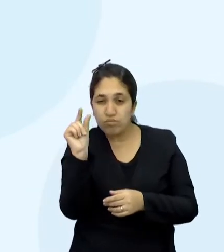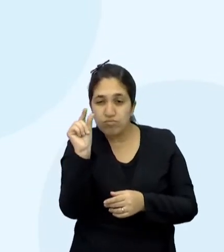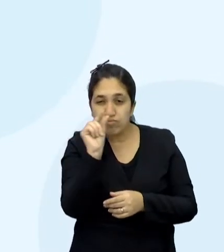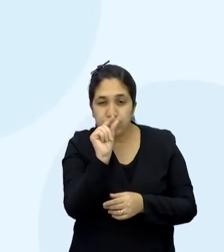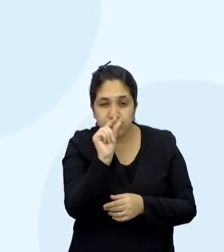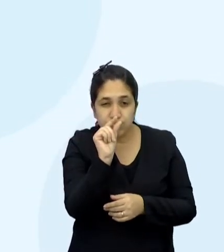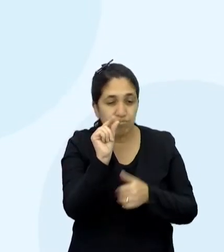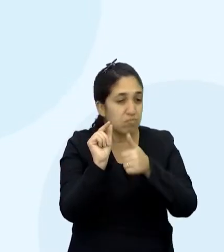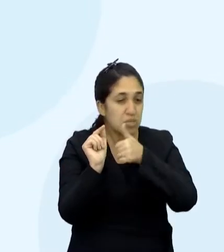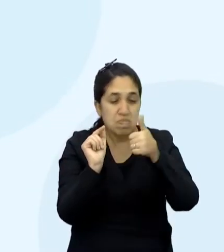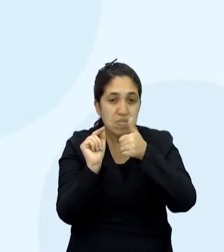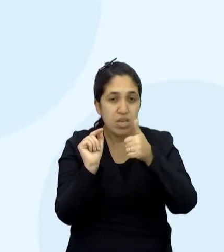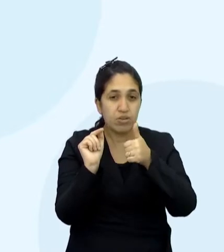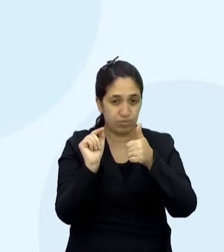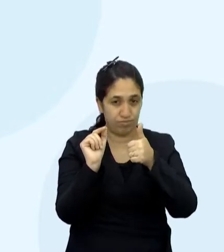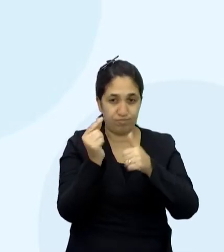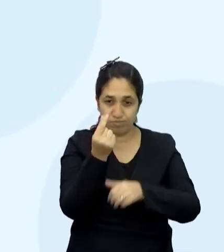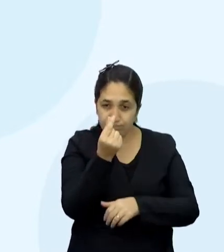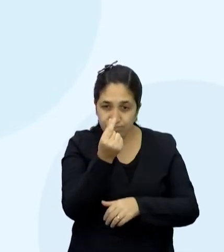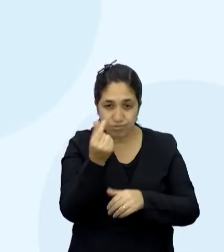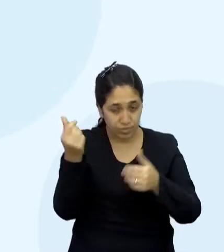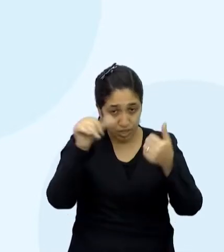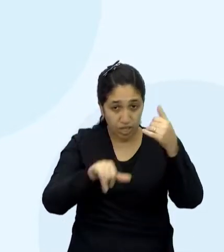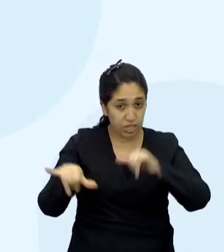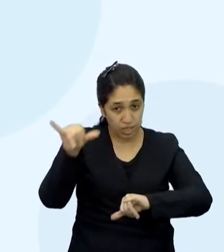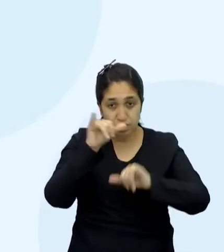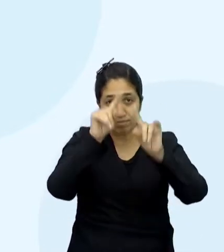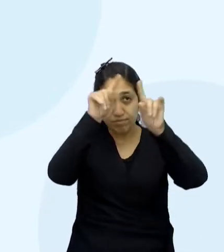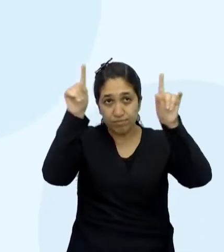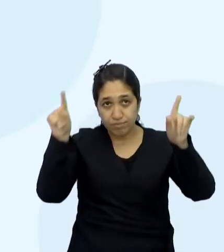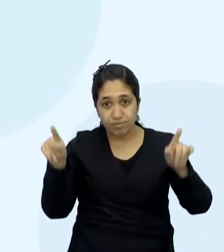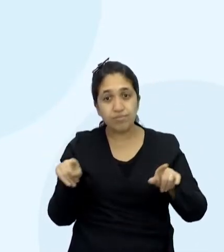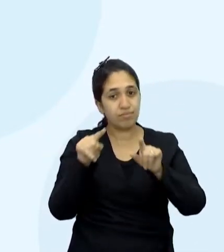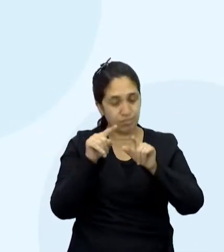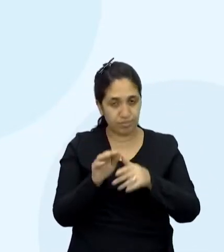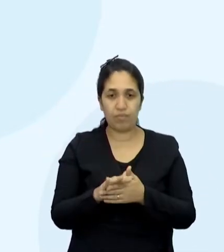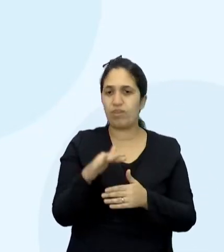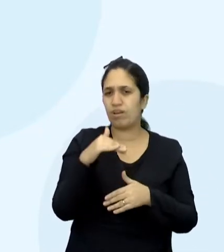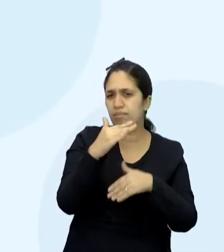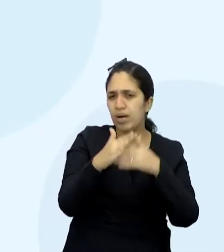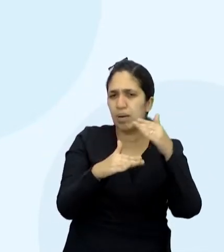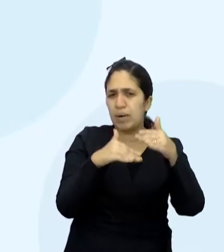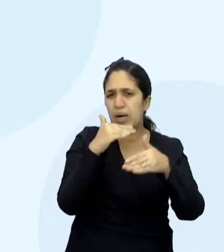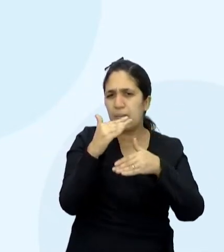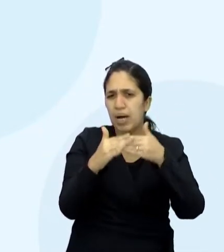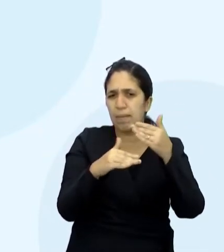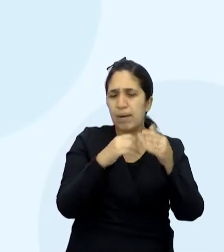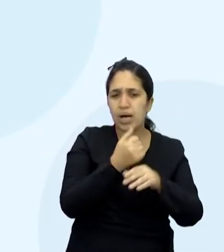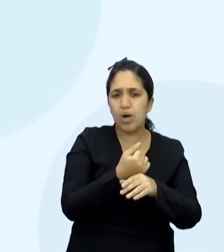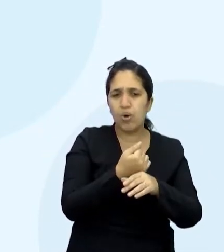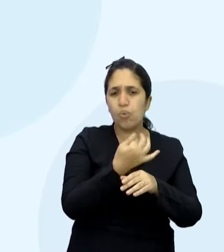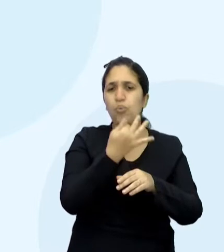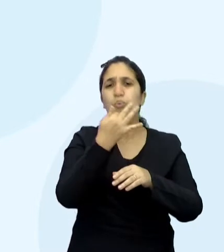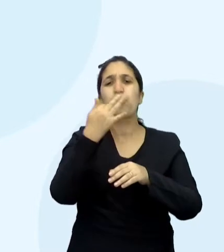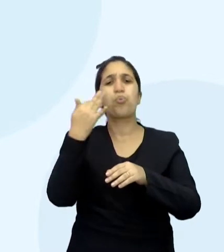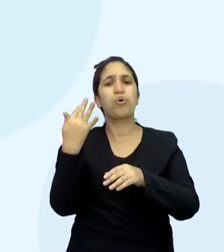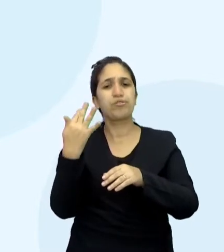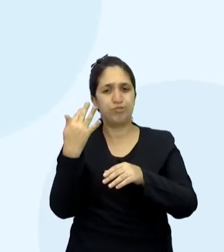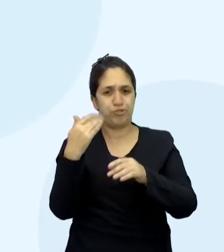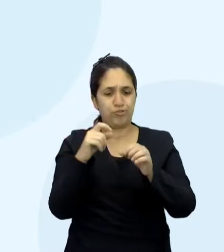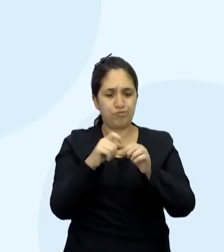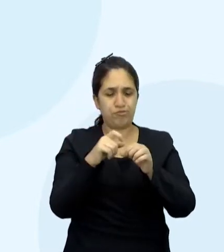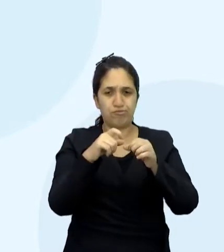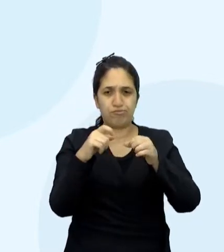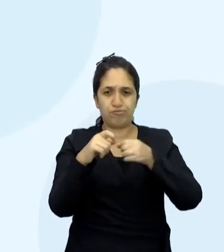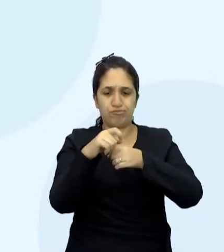é o primeiro da tabela periódica. Mas conforme esses elementos químicos vão aumentando o número de prótons aqui, vão aumentando o tamanho